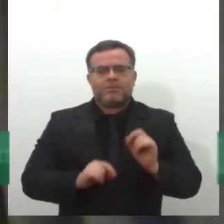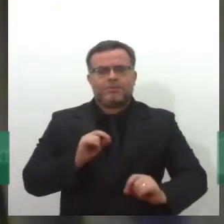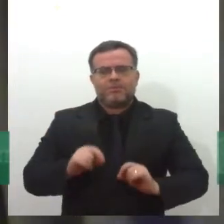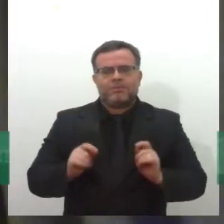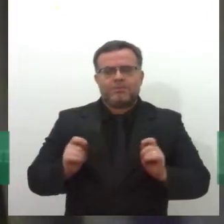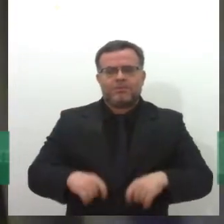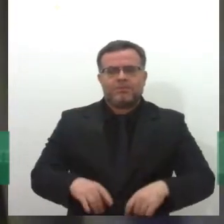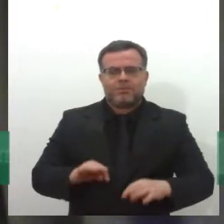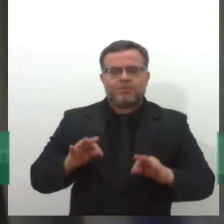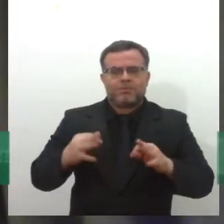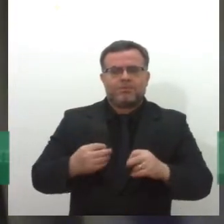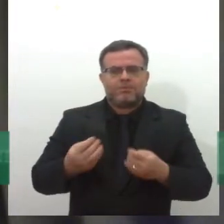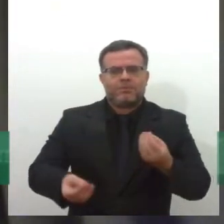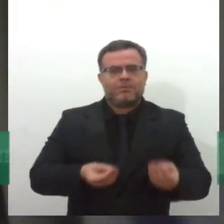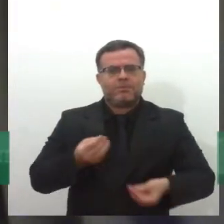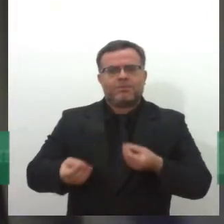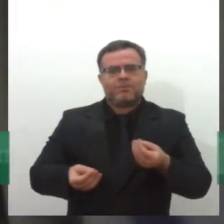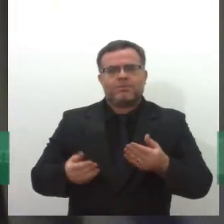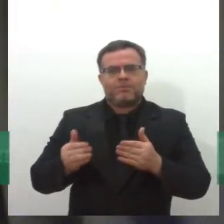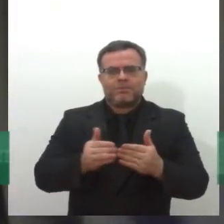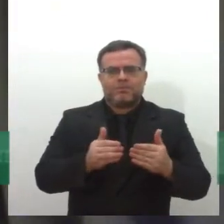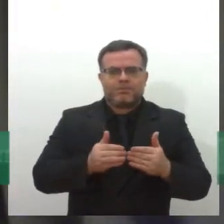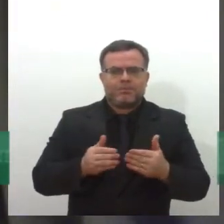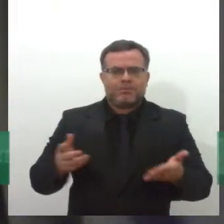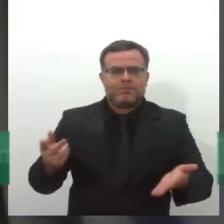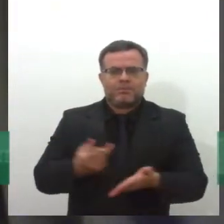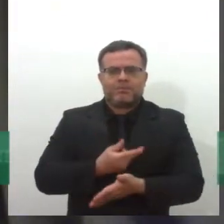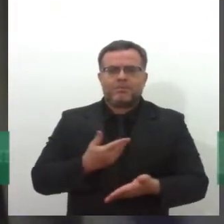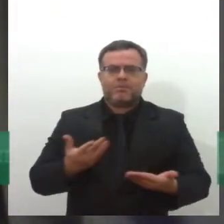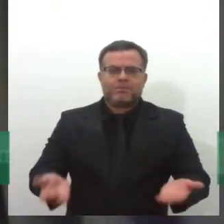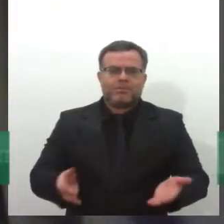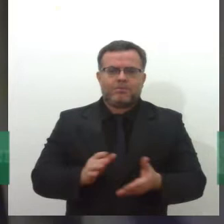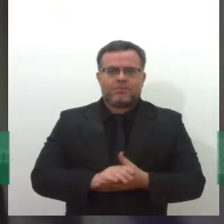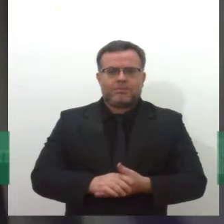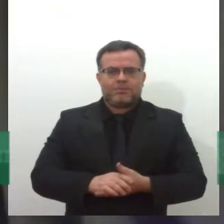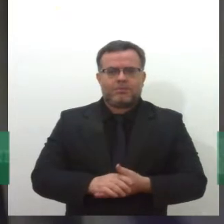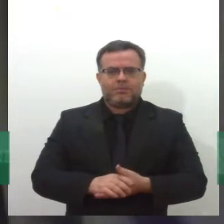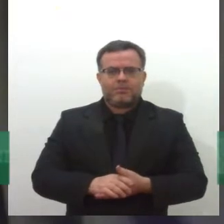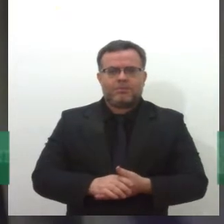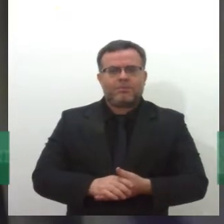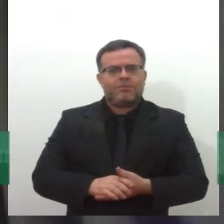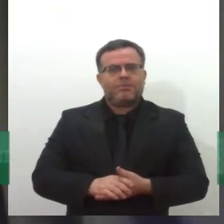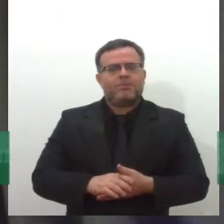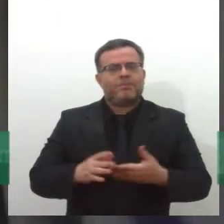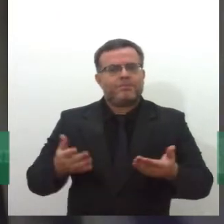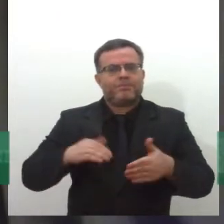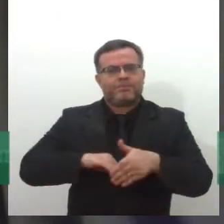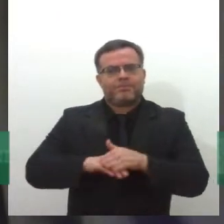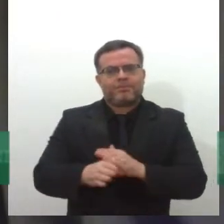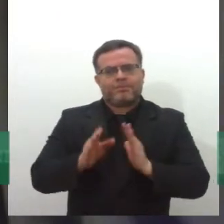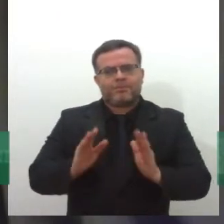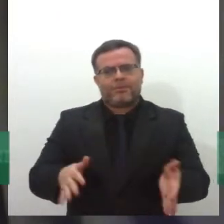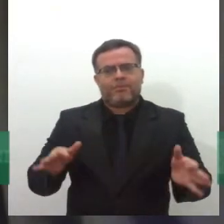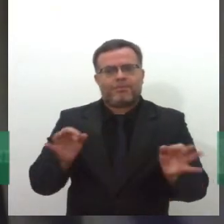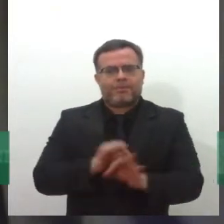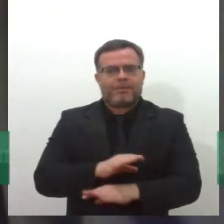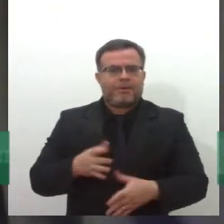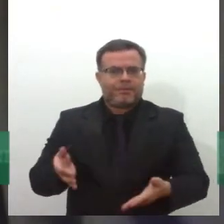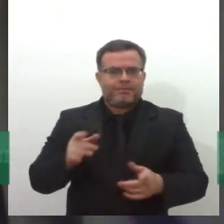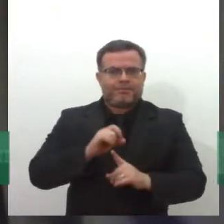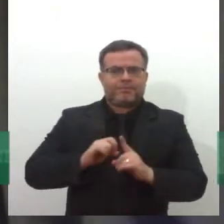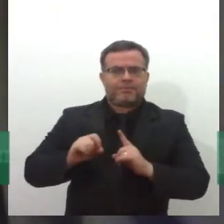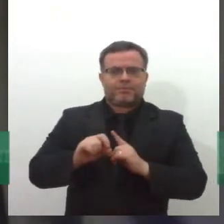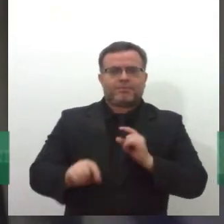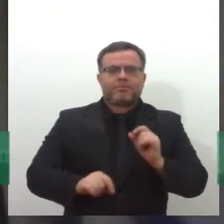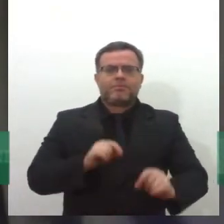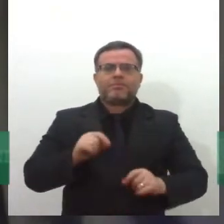Isso tudo em razão de uma questão absolutamente conjuntural, né? A gente tem que lembrar que o setor de petróleo,